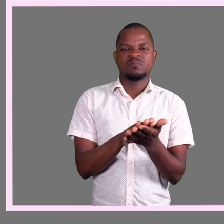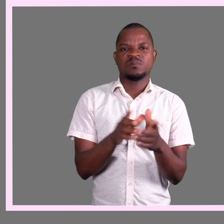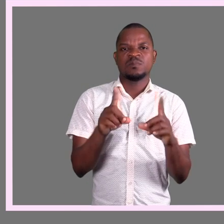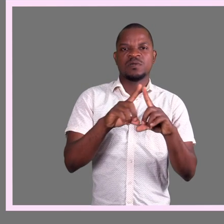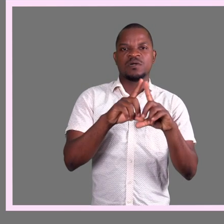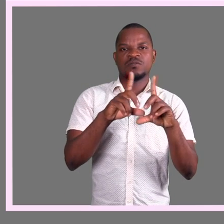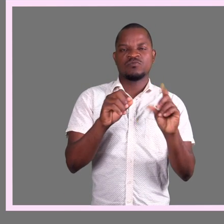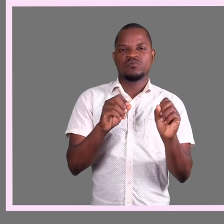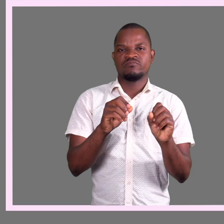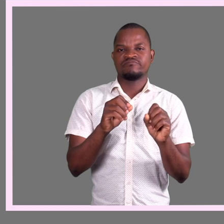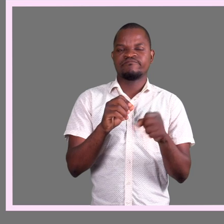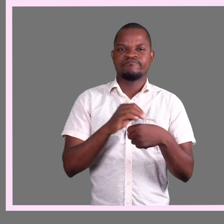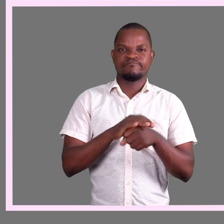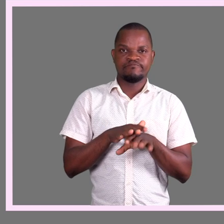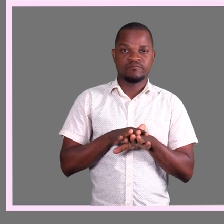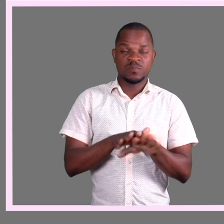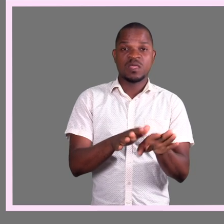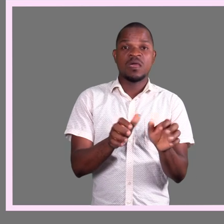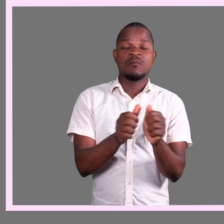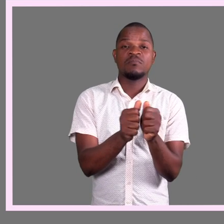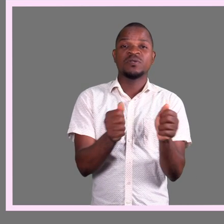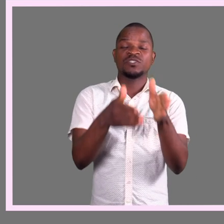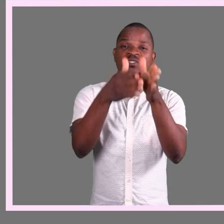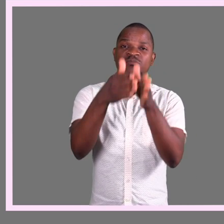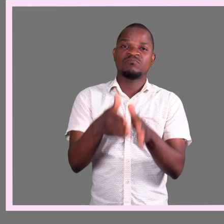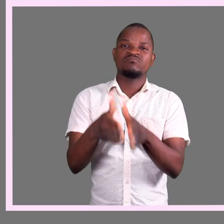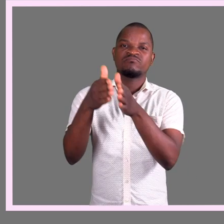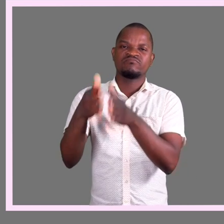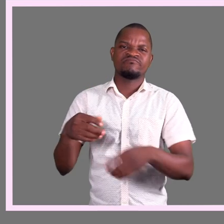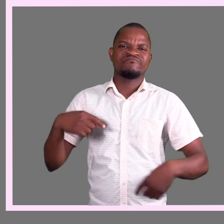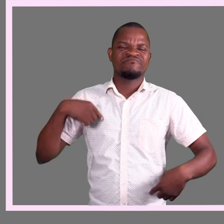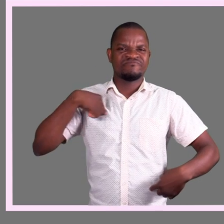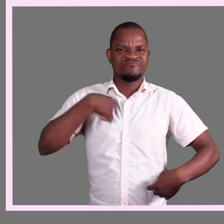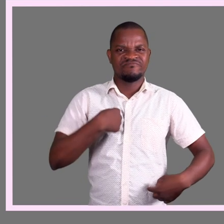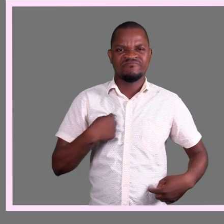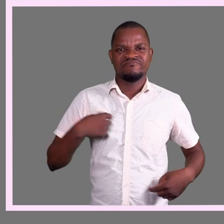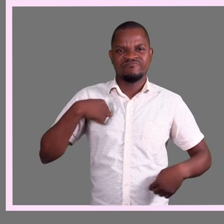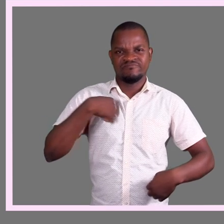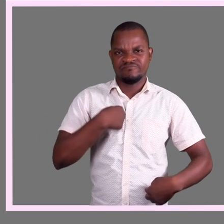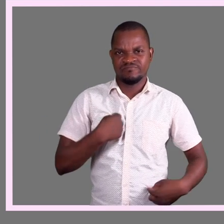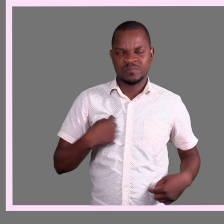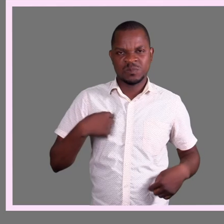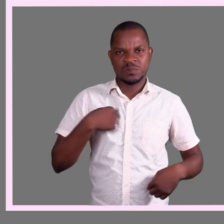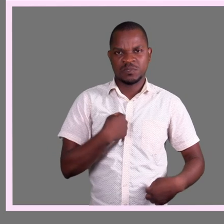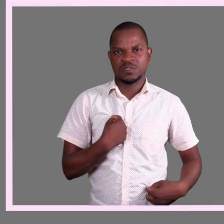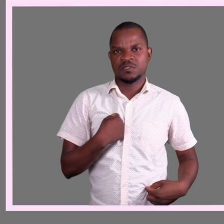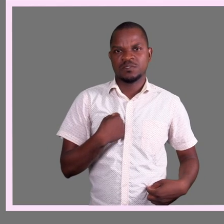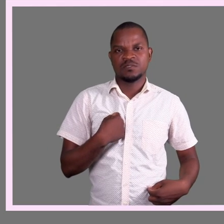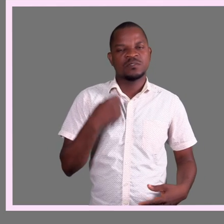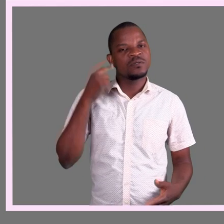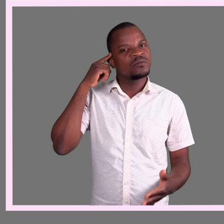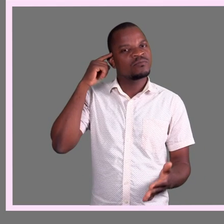preparou alguns programas, portanto, adicionais para fazer face, portanto, a esta pandemia.